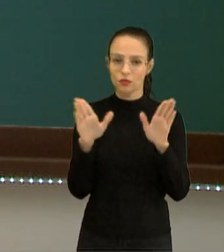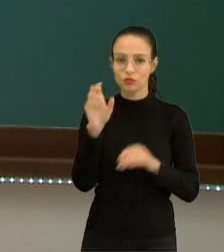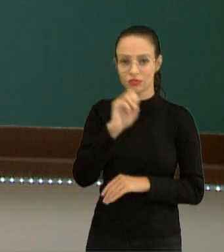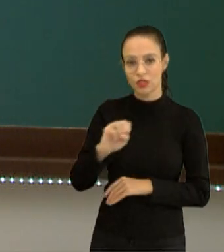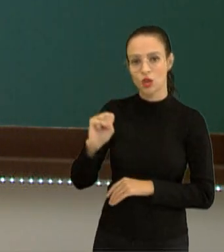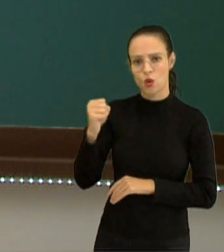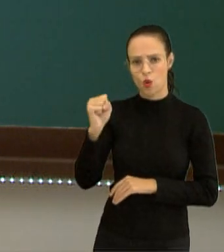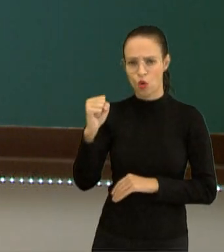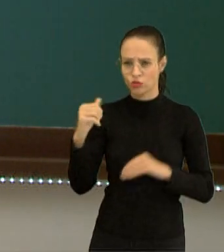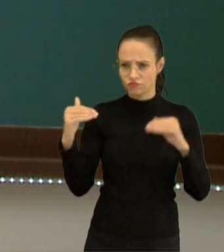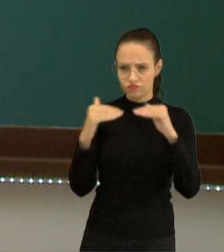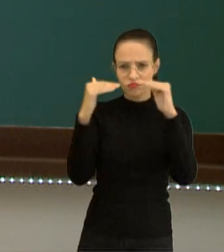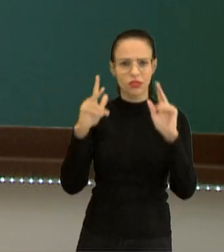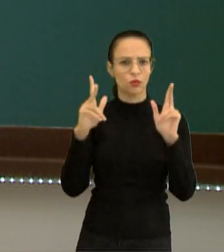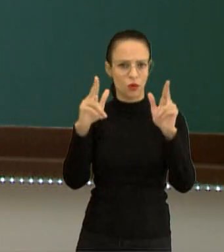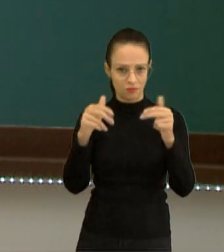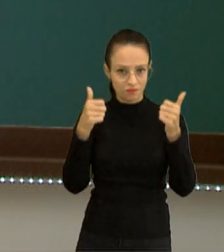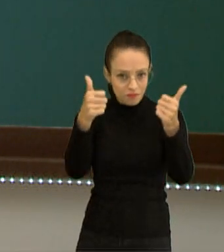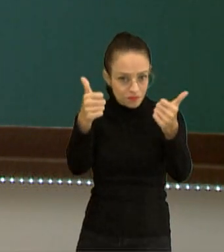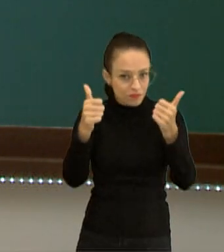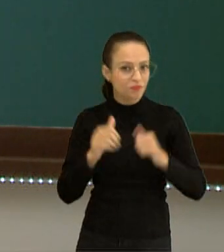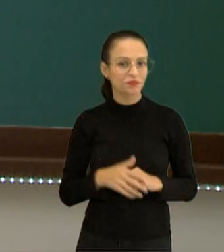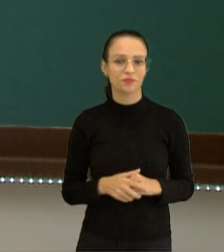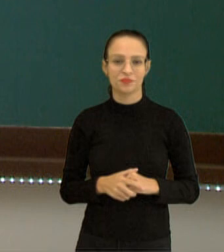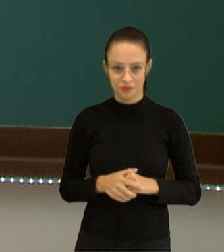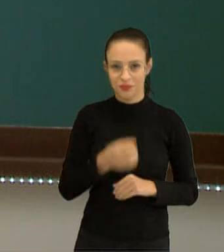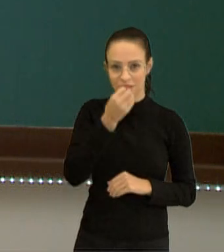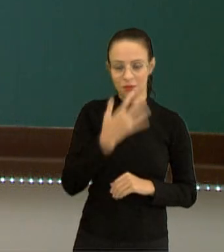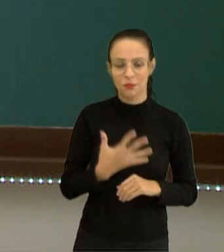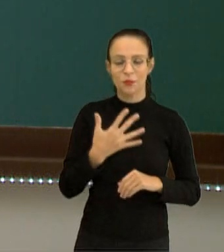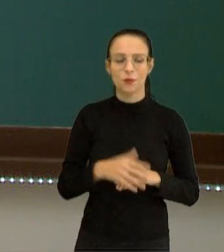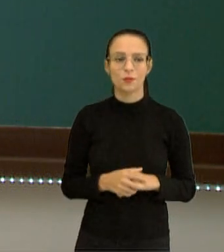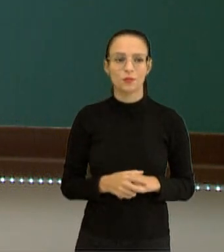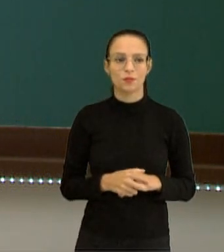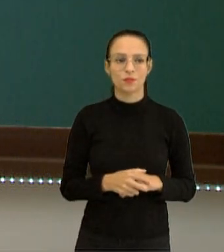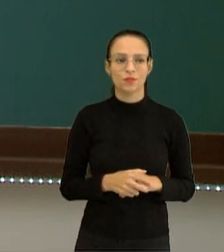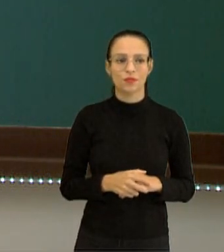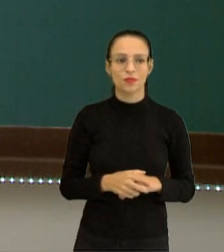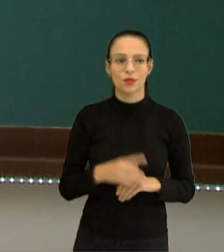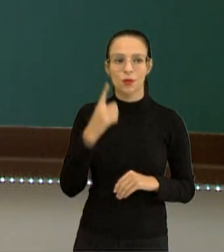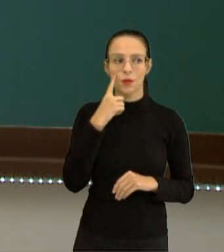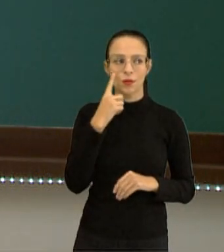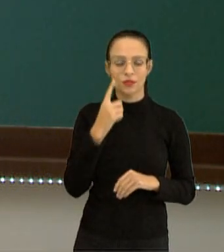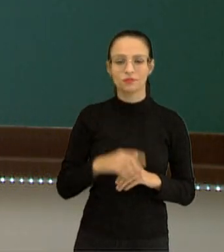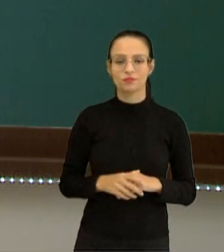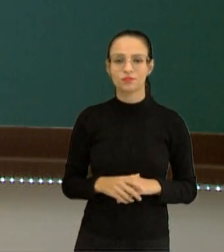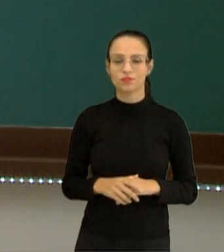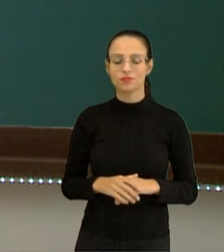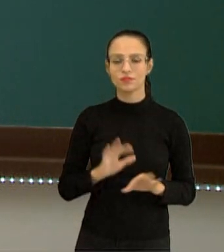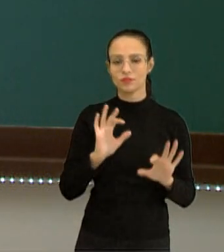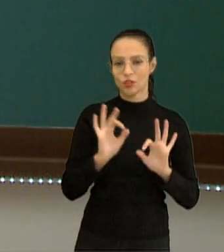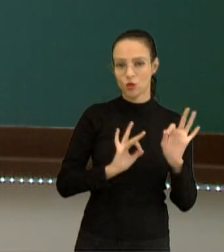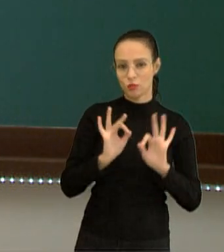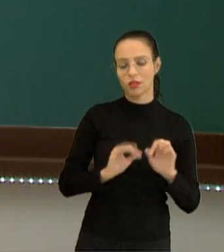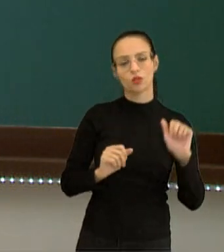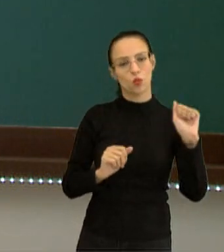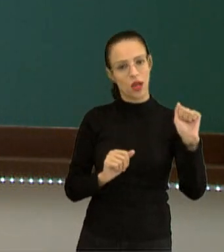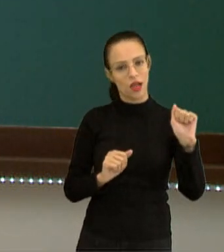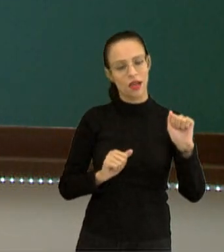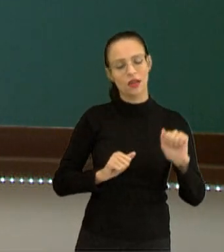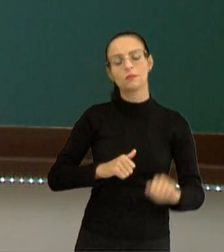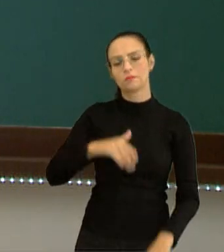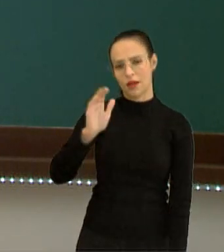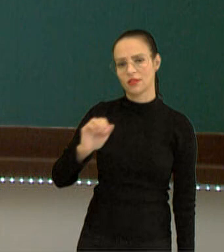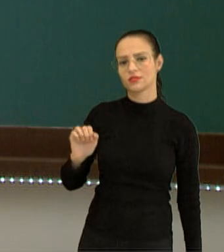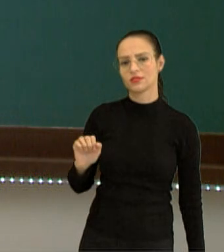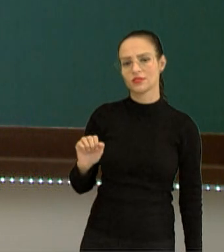ficar equivalentes, tá bom, gente? Beleza? Tá bom? Aí, olha só, né? Então, o plano A é considerado mais em